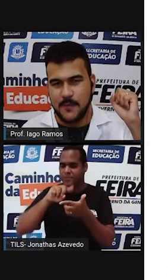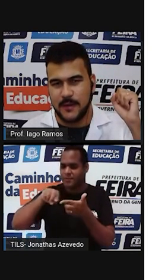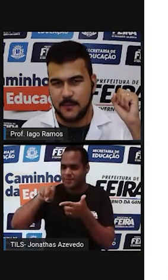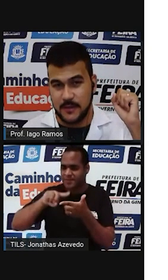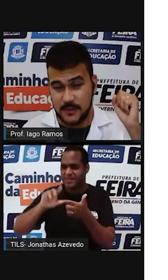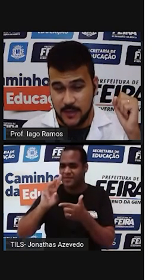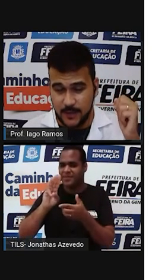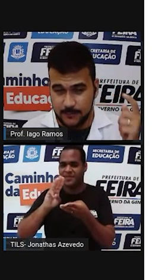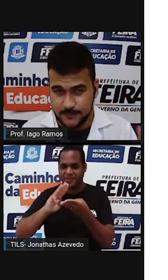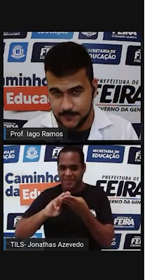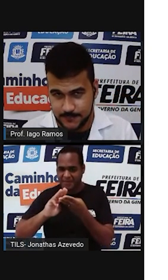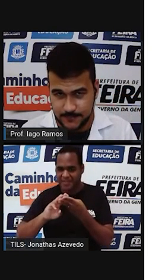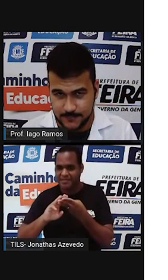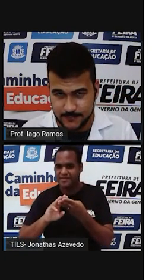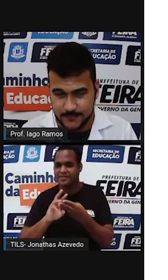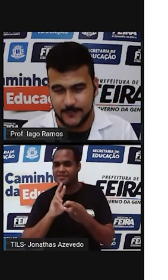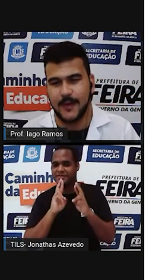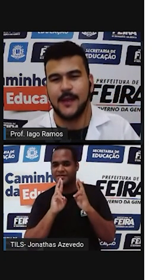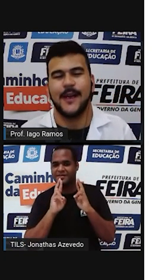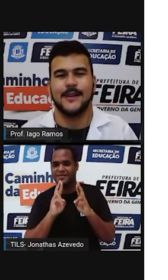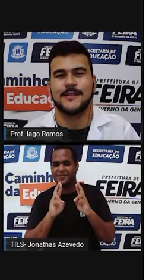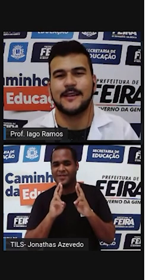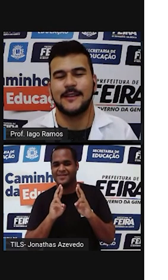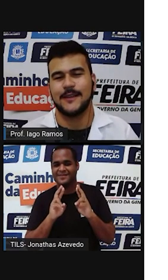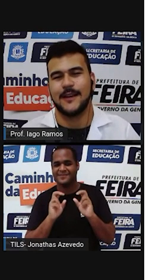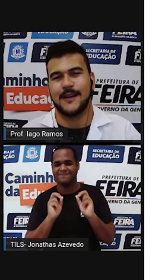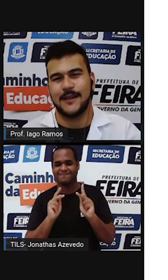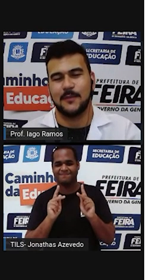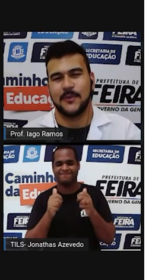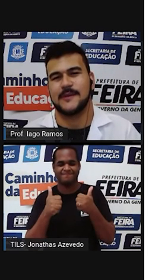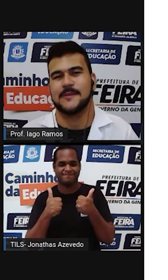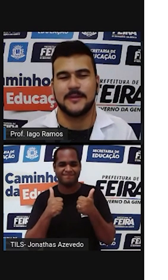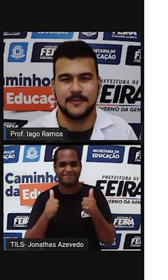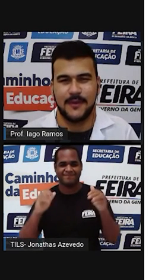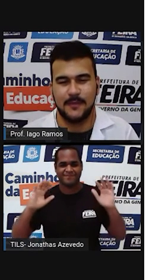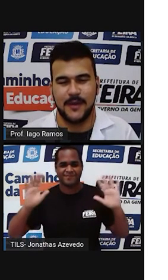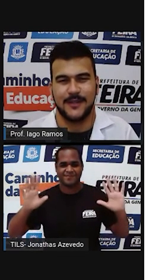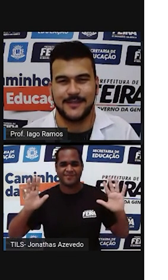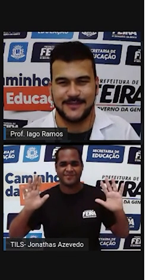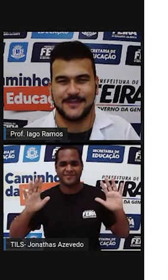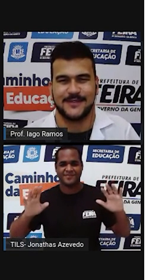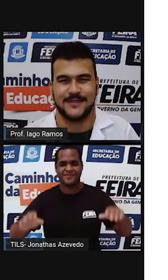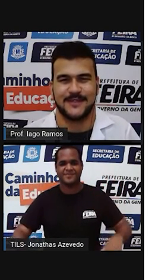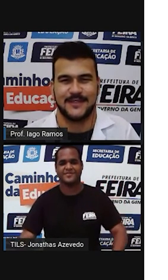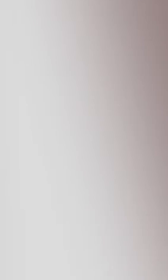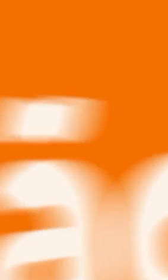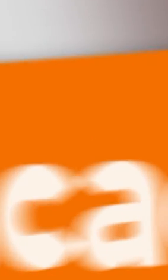problema, matemática é. É isso aí. Até a próxima. Bye bye.